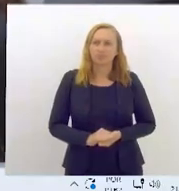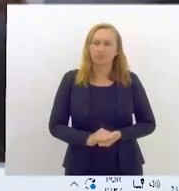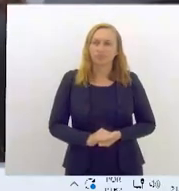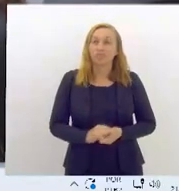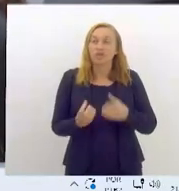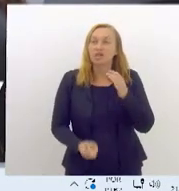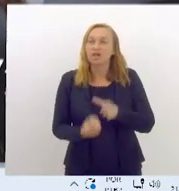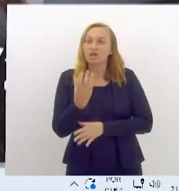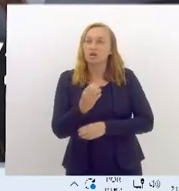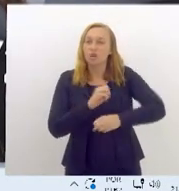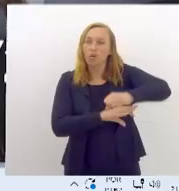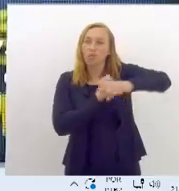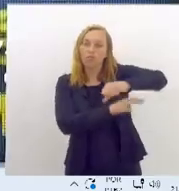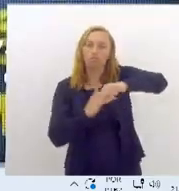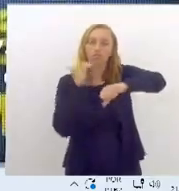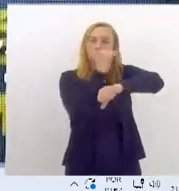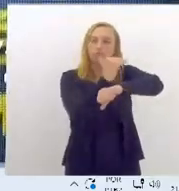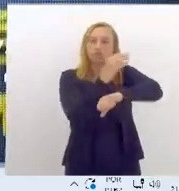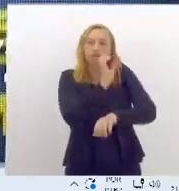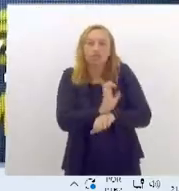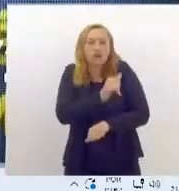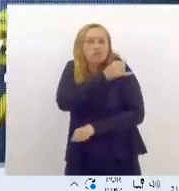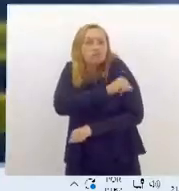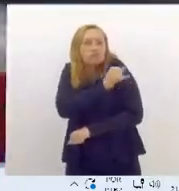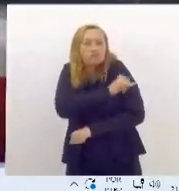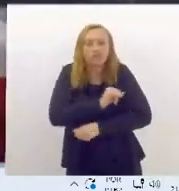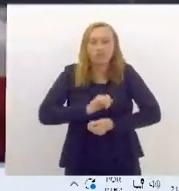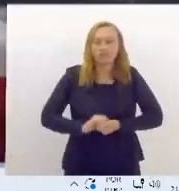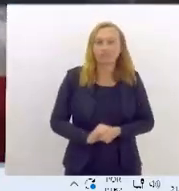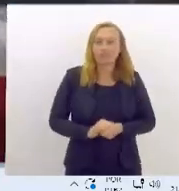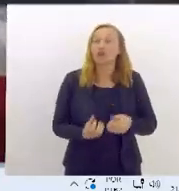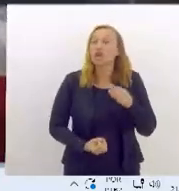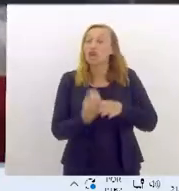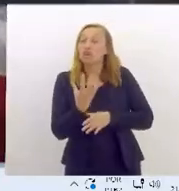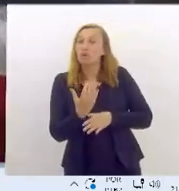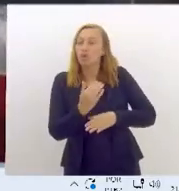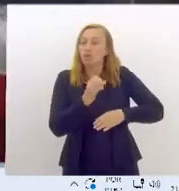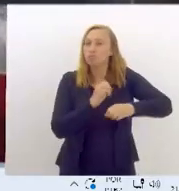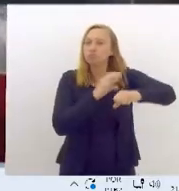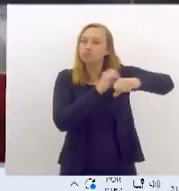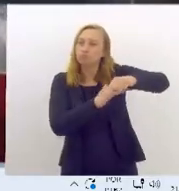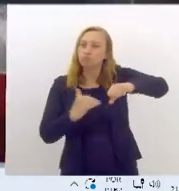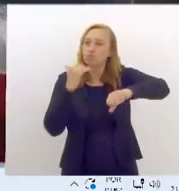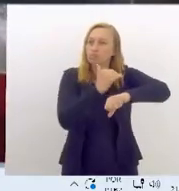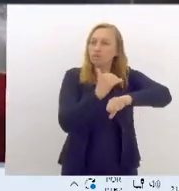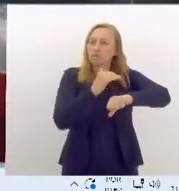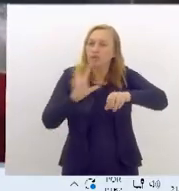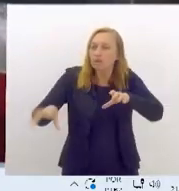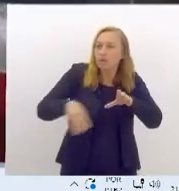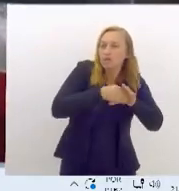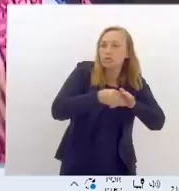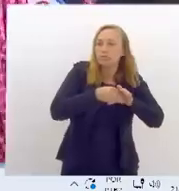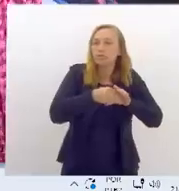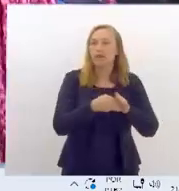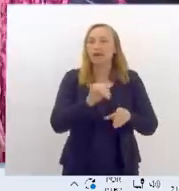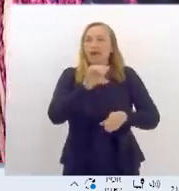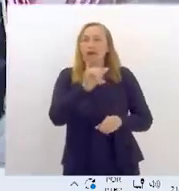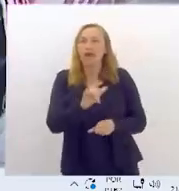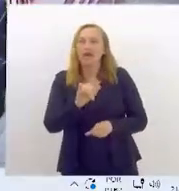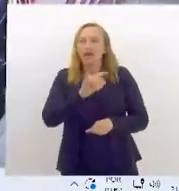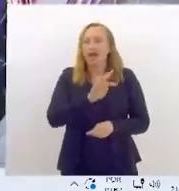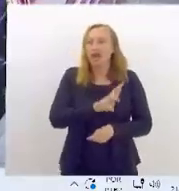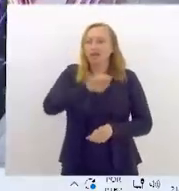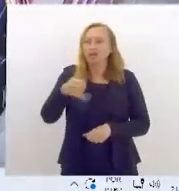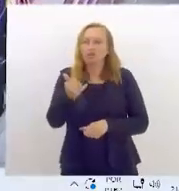criou o fundo soberano do Estado do Rio de Janeiro criou o programa de renda complementar supera RJ para